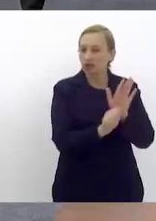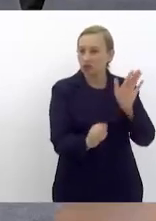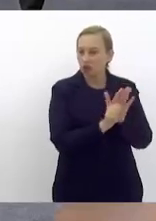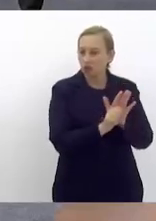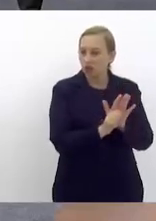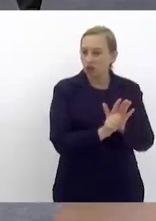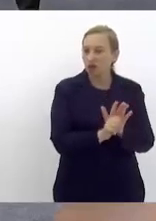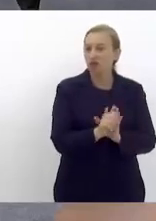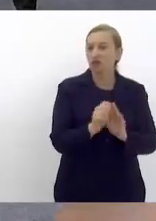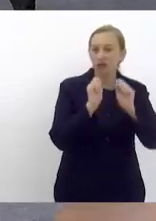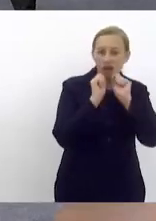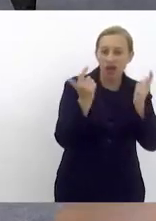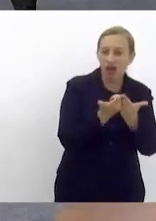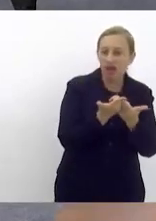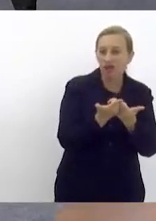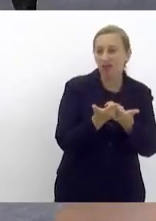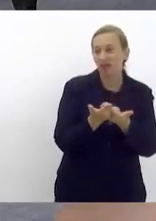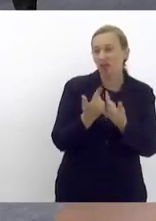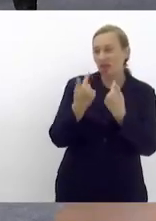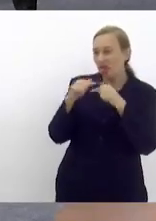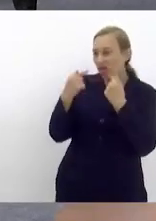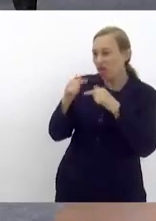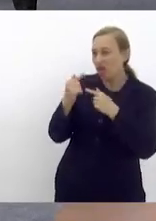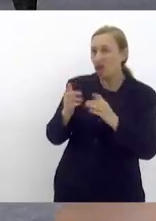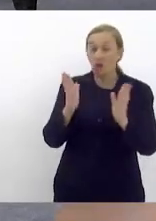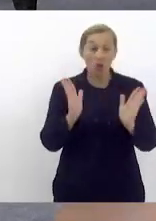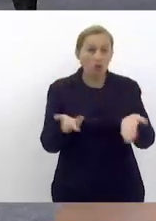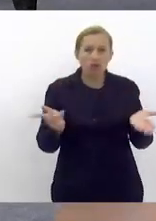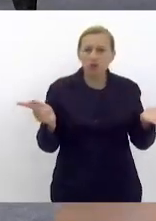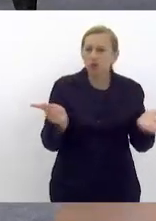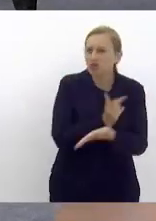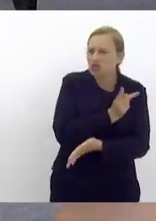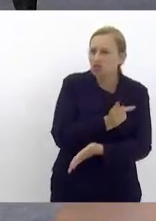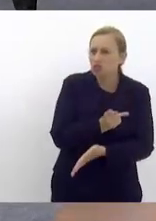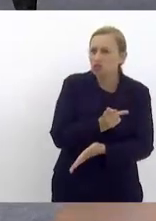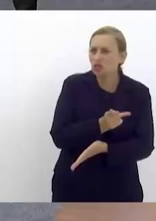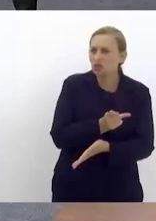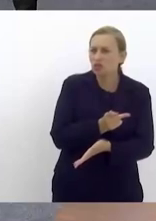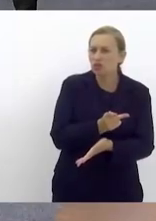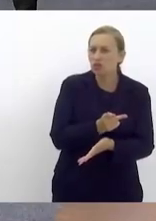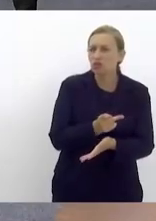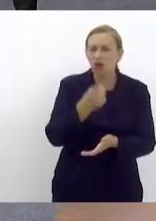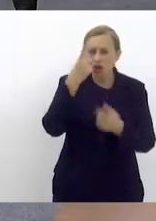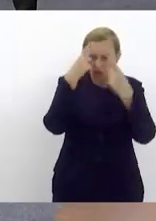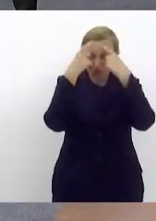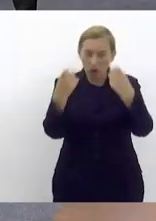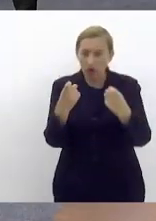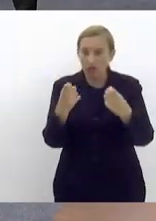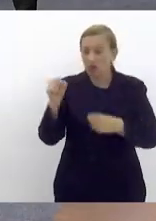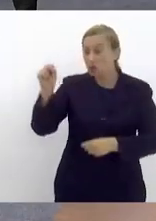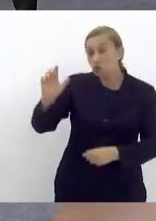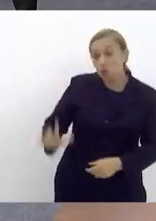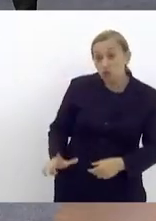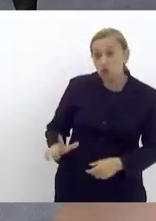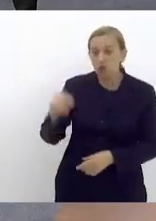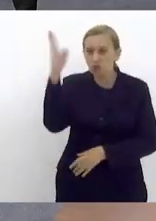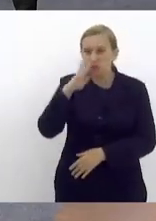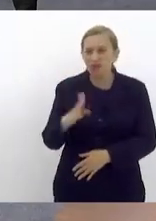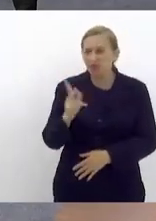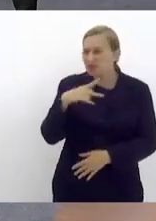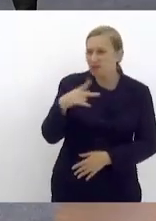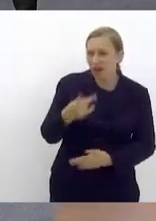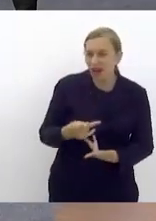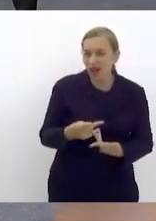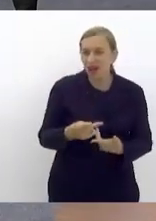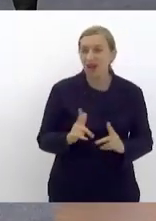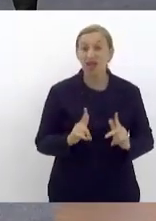Legislativa tenham um desplante, senhora presidente, hoje tendo acontecido um episódio de violência no sul do Brasil, tenham um desplante de dizer que,